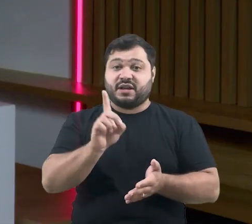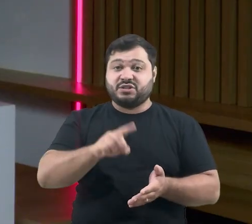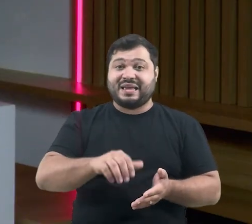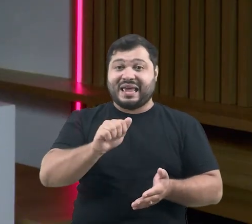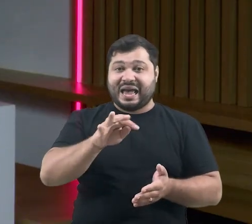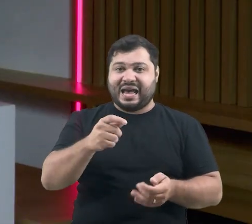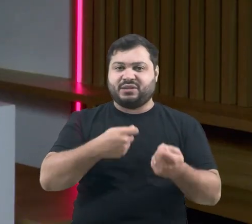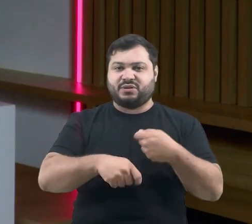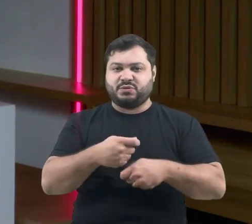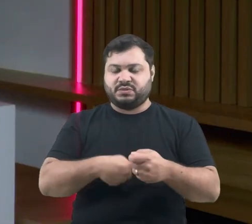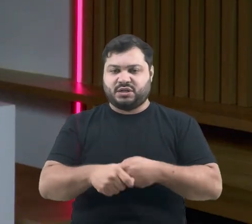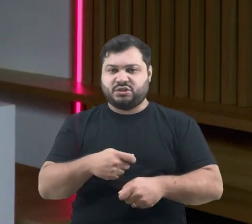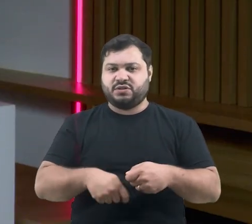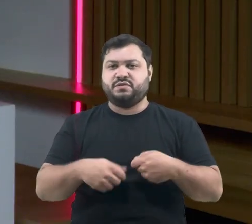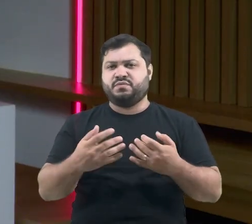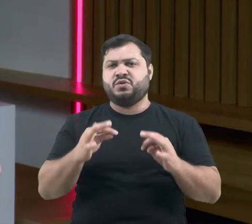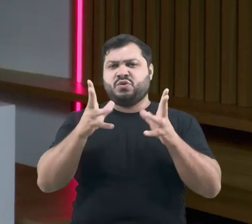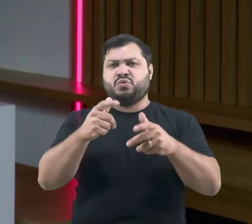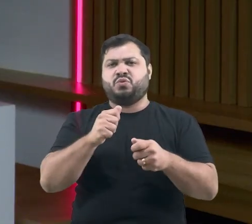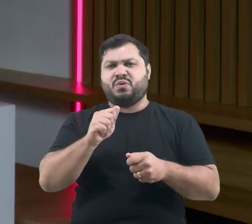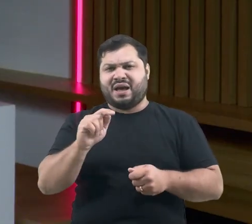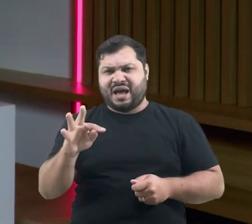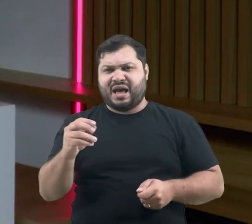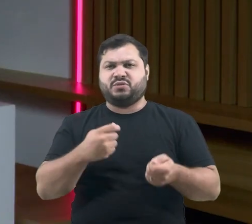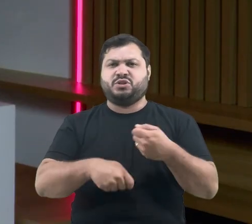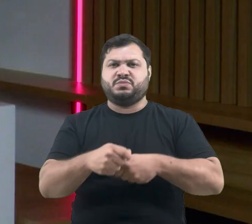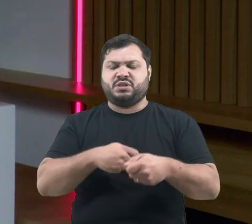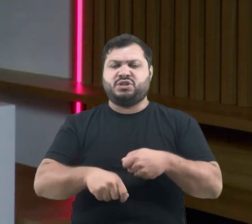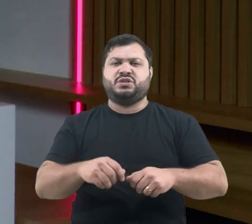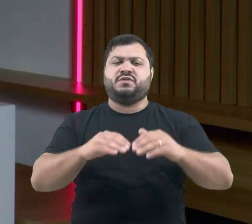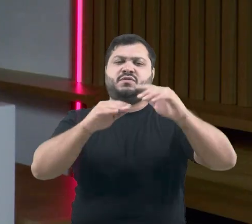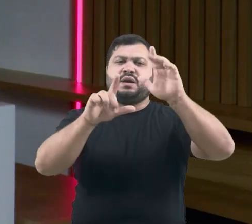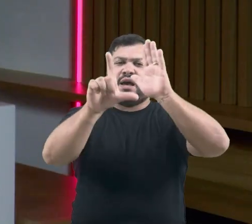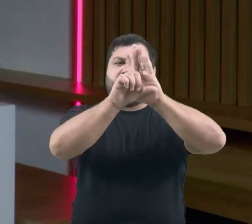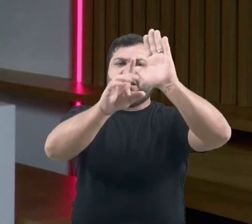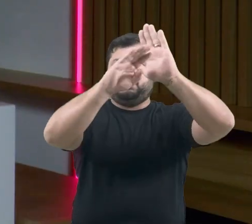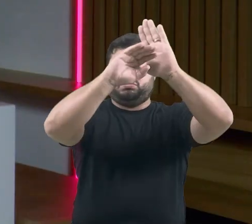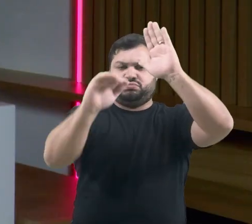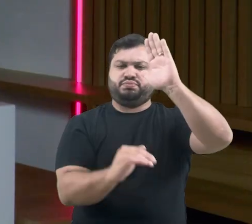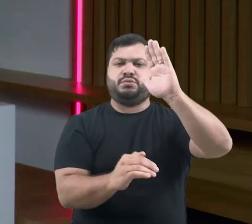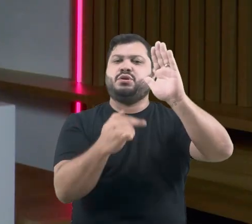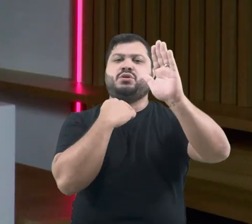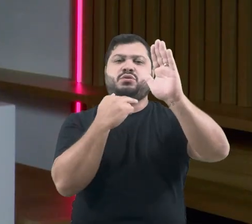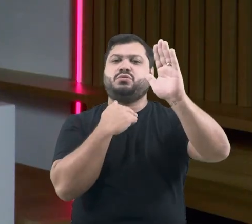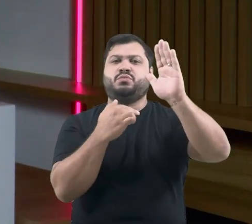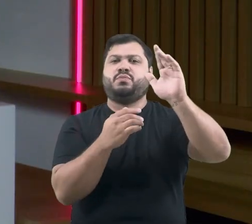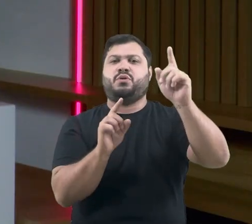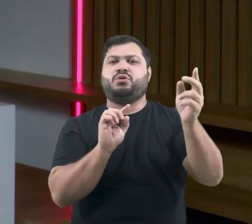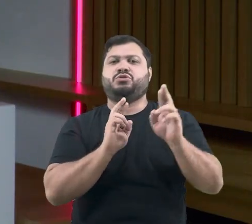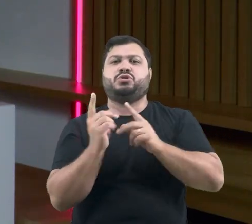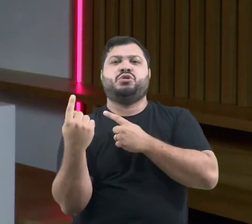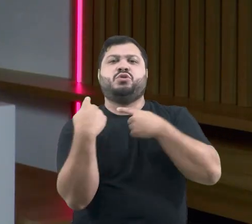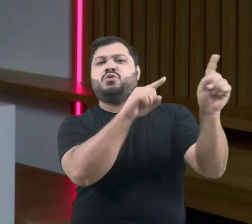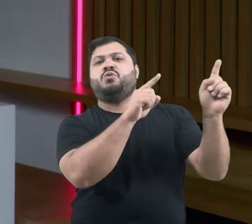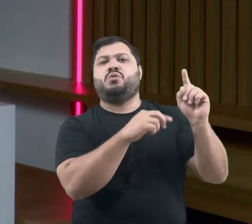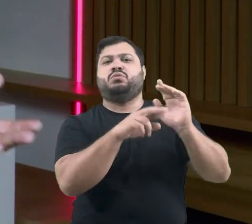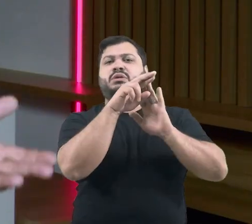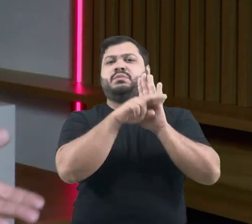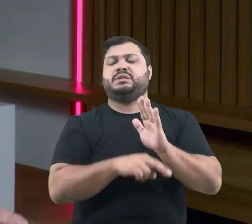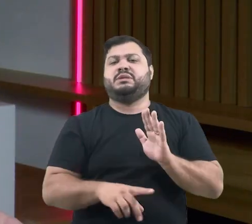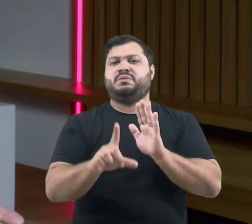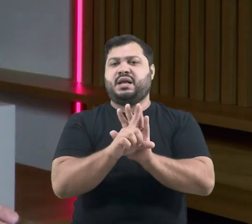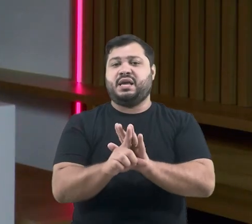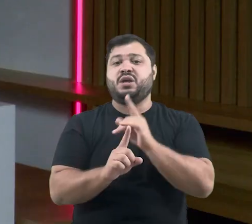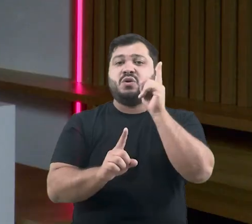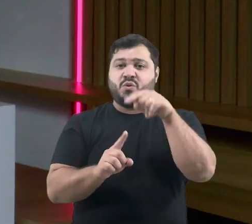ele, na verdade, é um ato administrativo. E como todo ato administrativo, ele está abaixo da lei. Então ele não pode contrariar